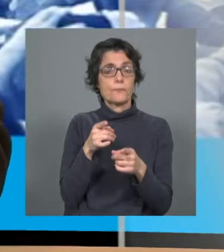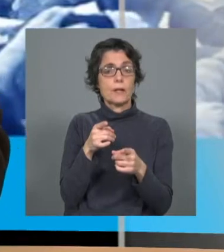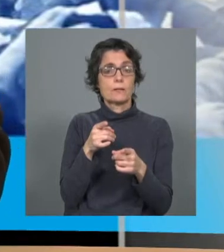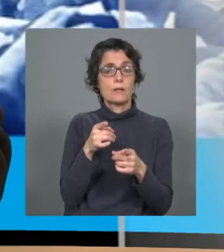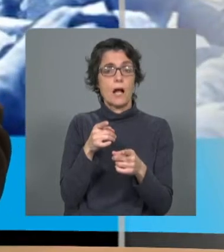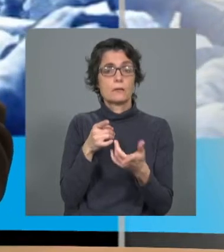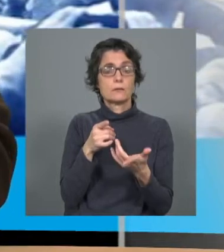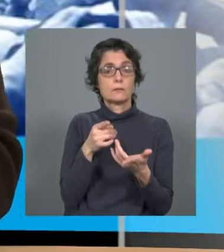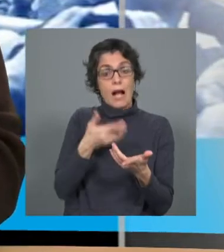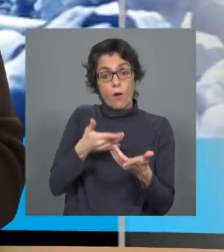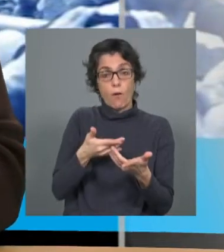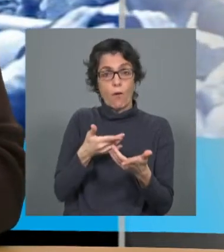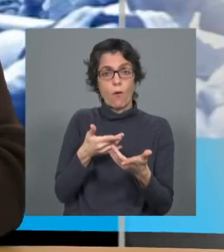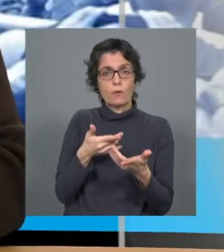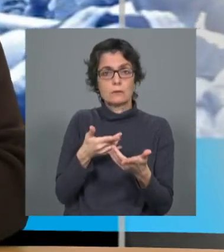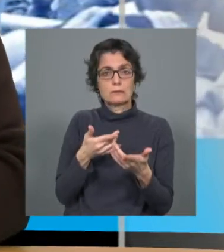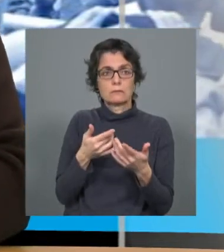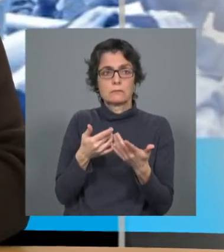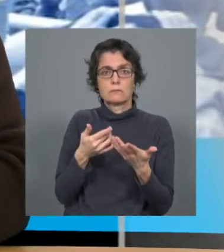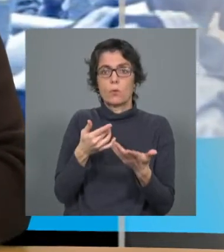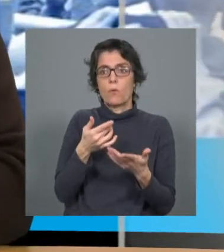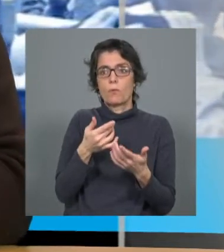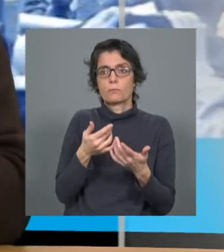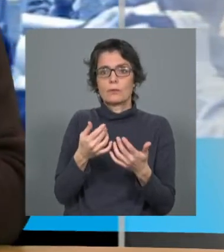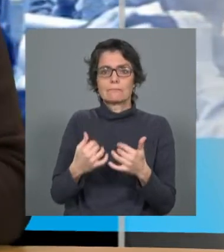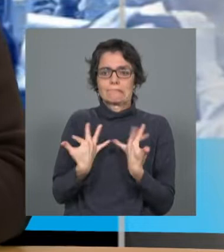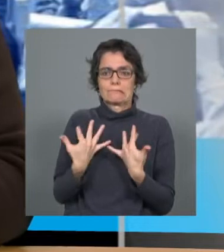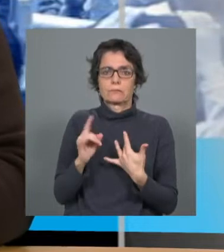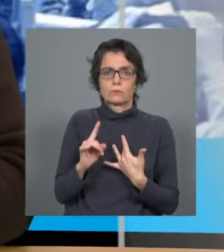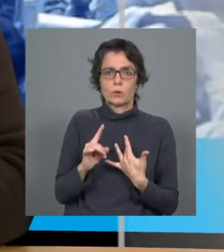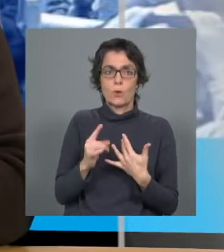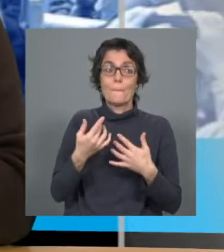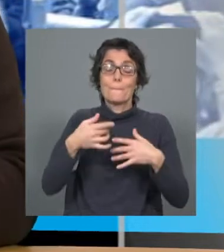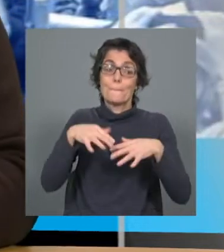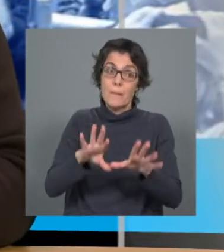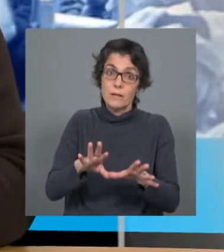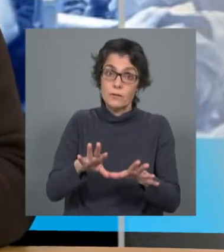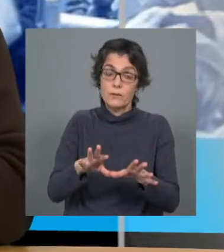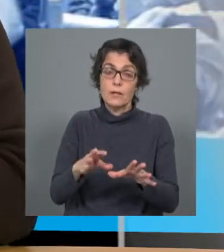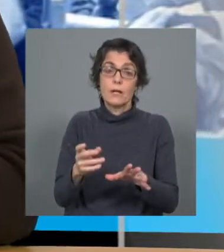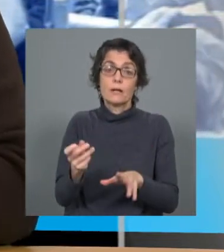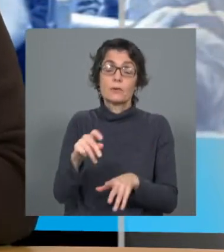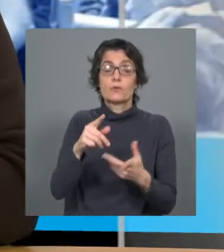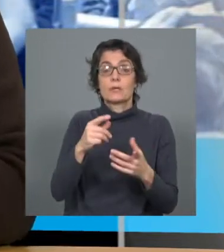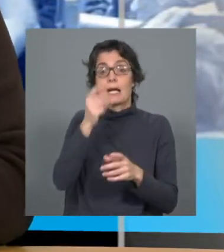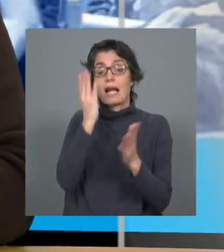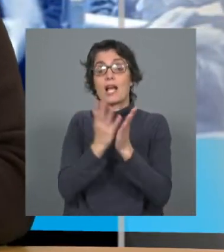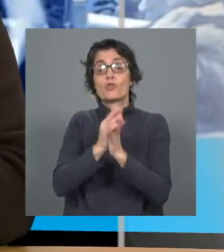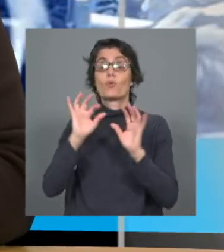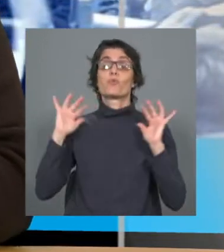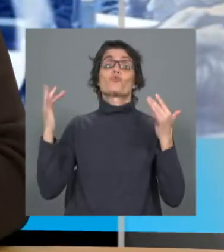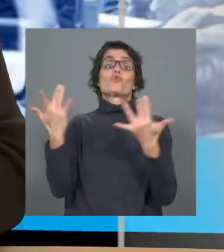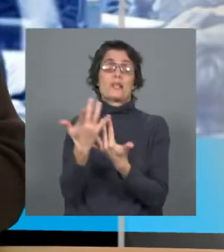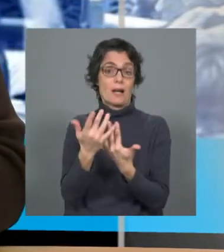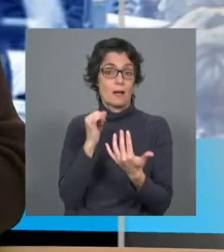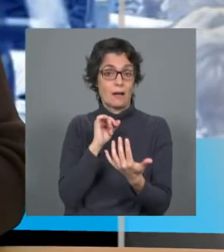de grande contágio, mas toda a envolvente pode ser, e além disso,